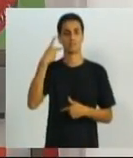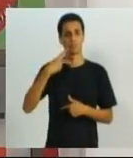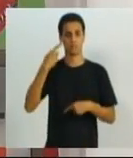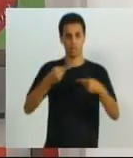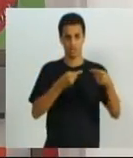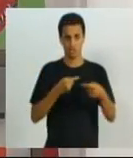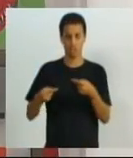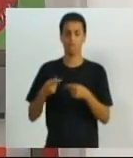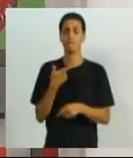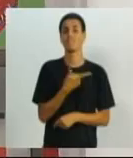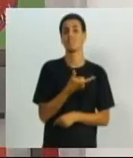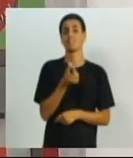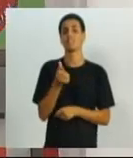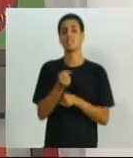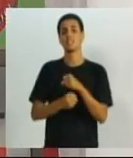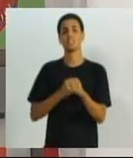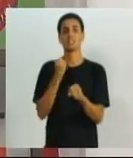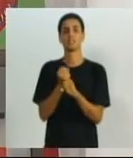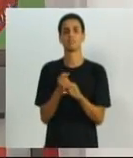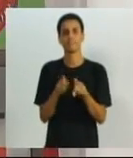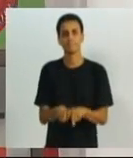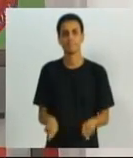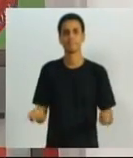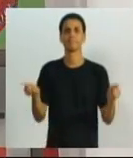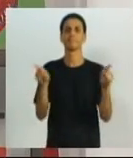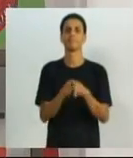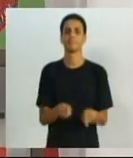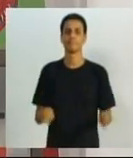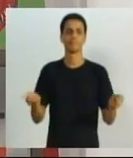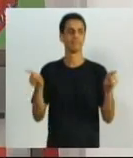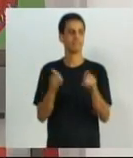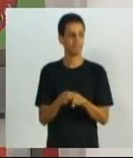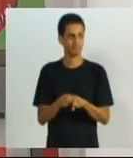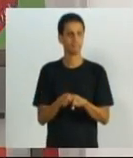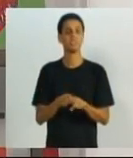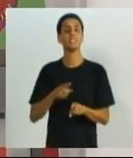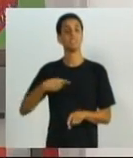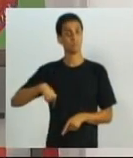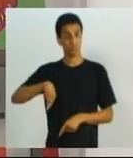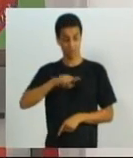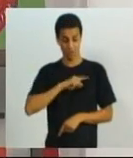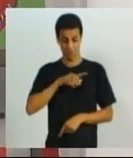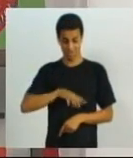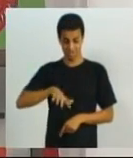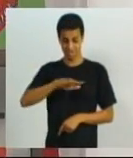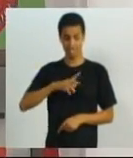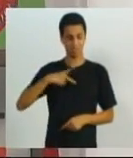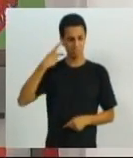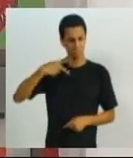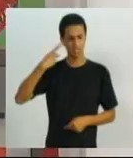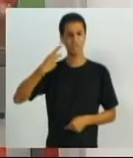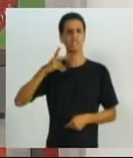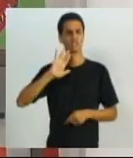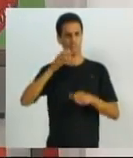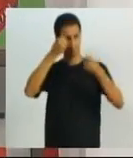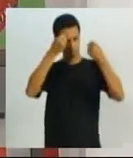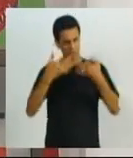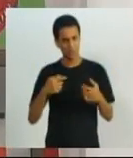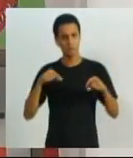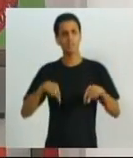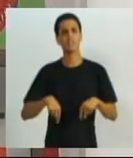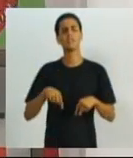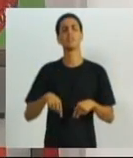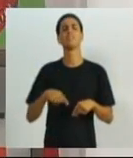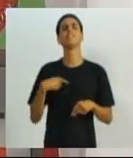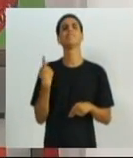anos fazendo praticamente as mesmas coisas. E nós, em termos de política, como também já foi dito aqui, chegamos